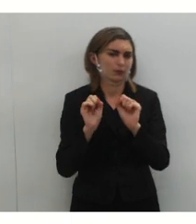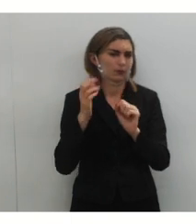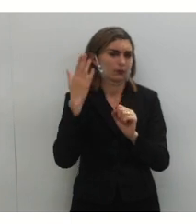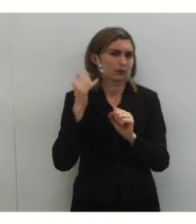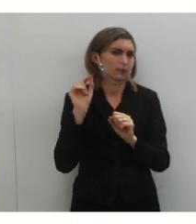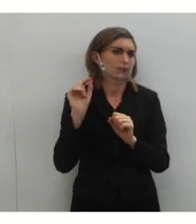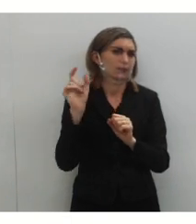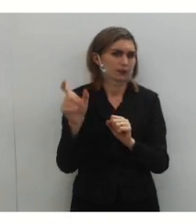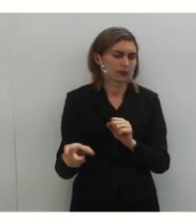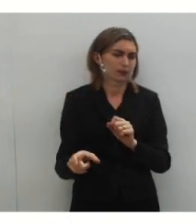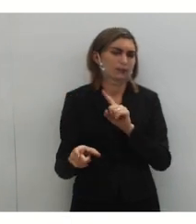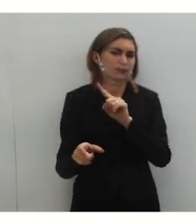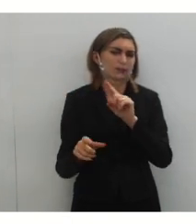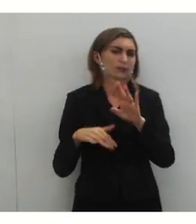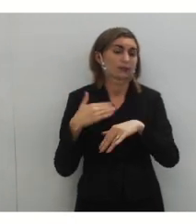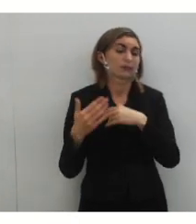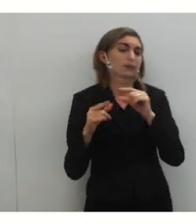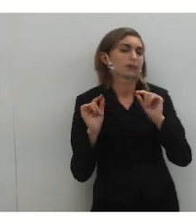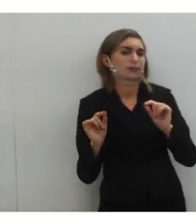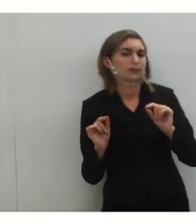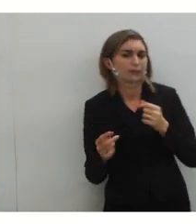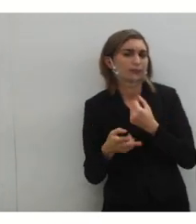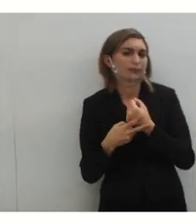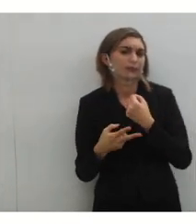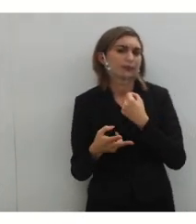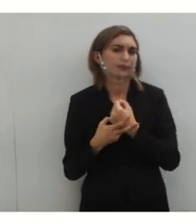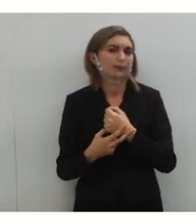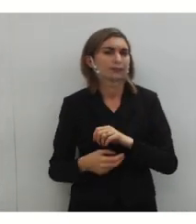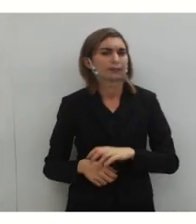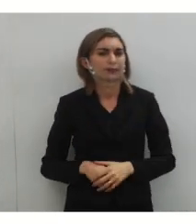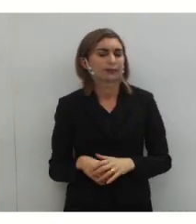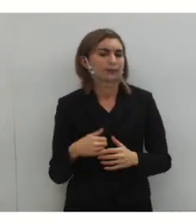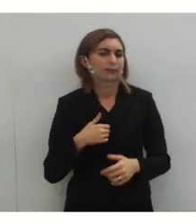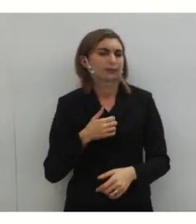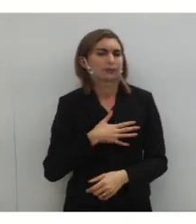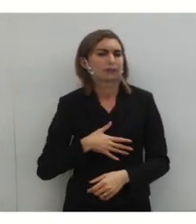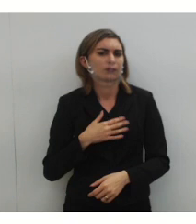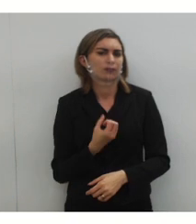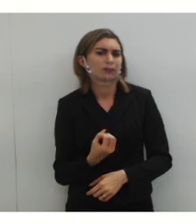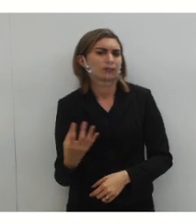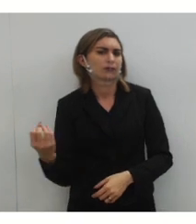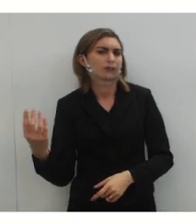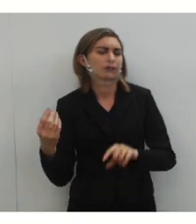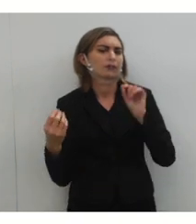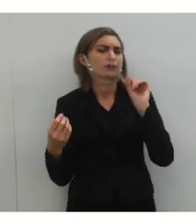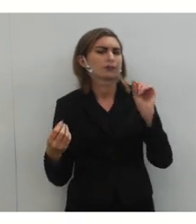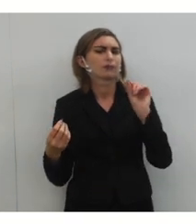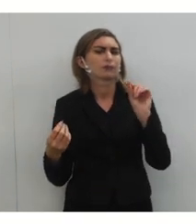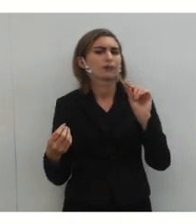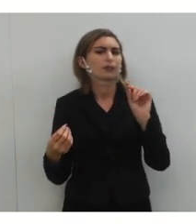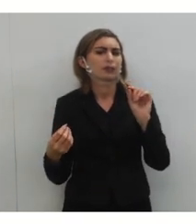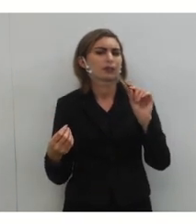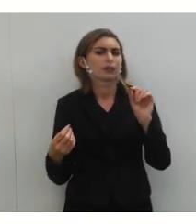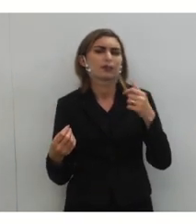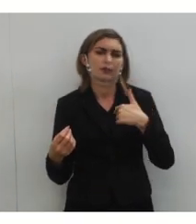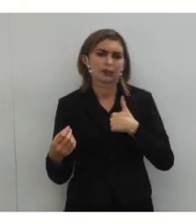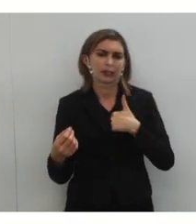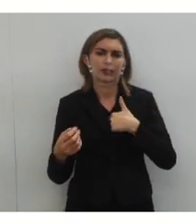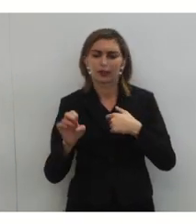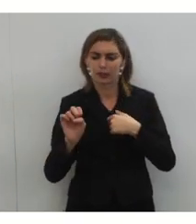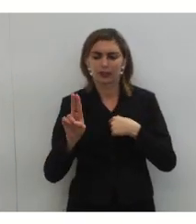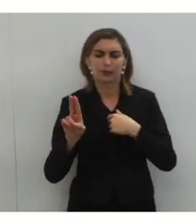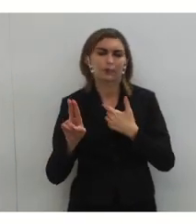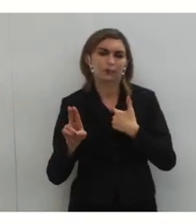saber quem é através de quê? Do verbo. Gosto de viajar todos os anos. Quem é que gosta?